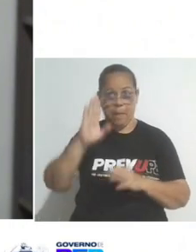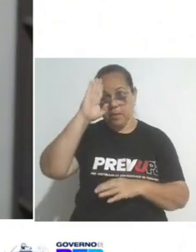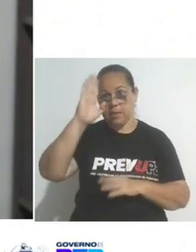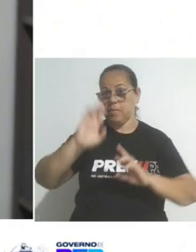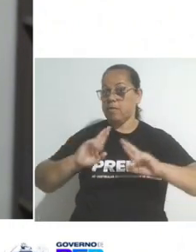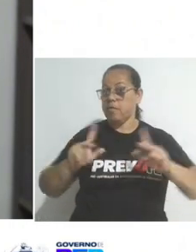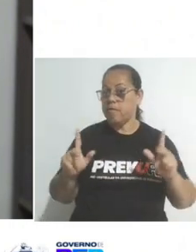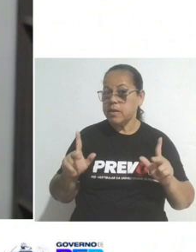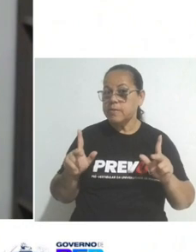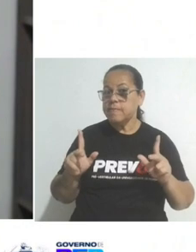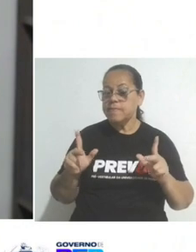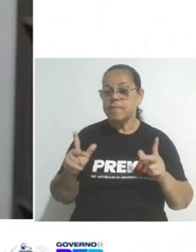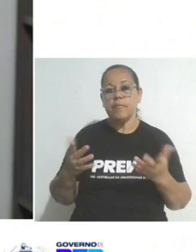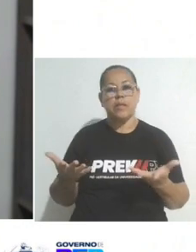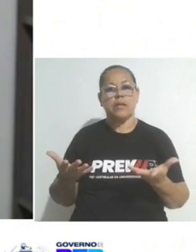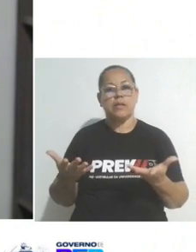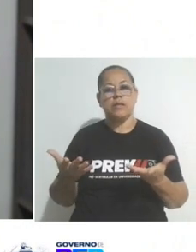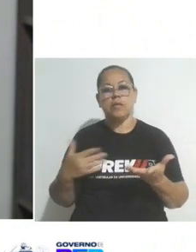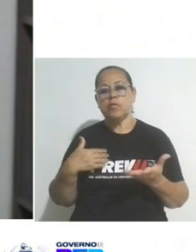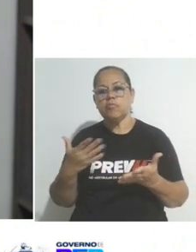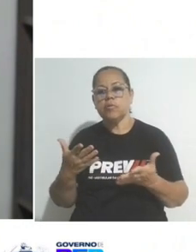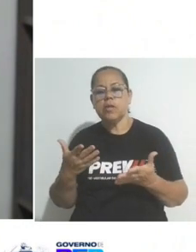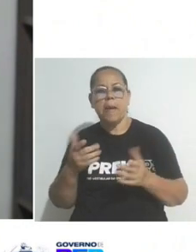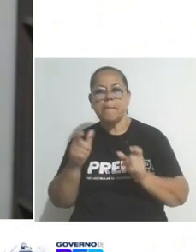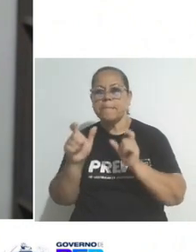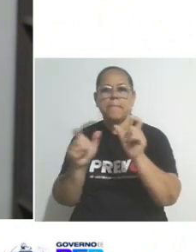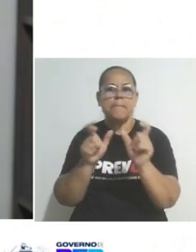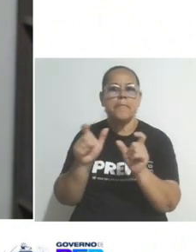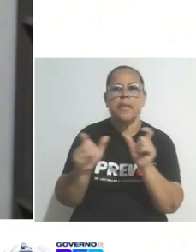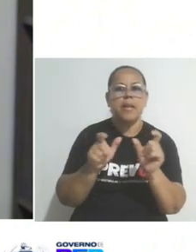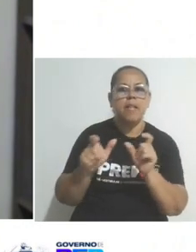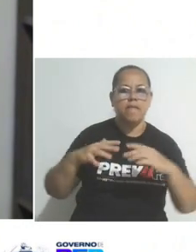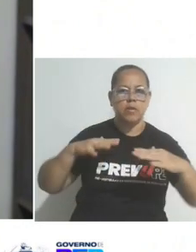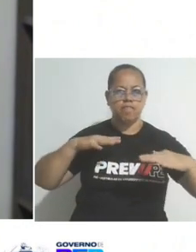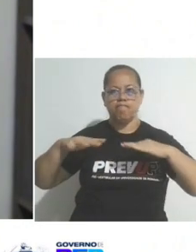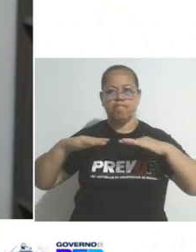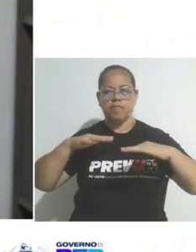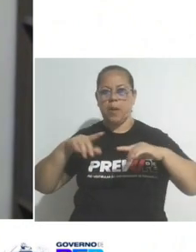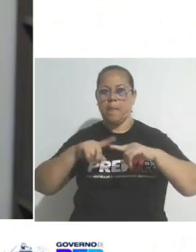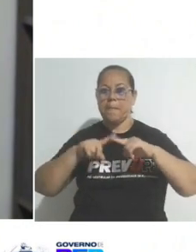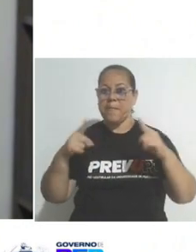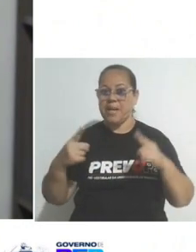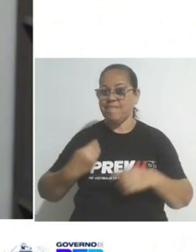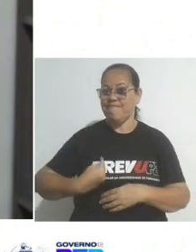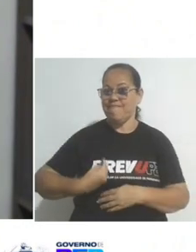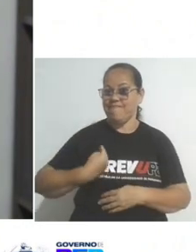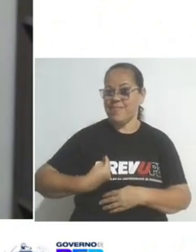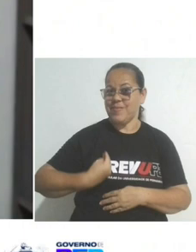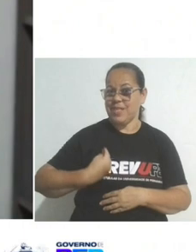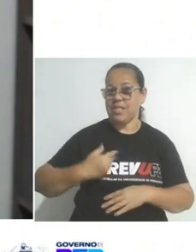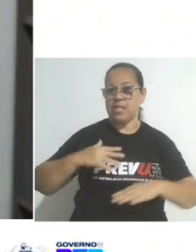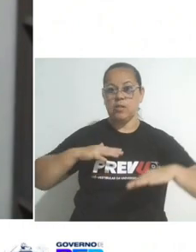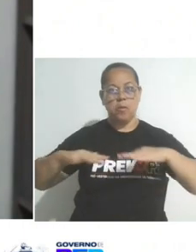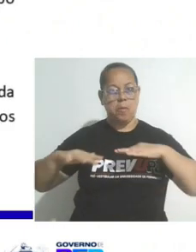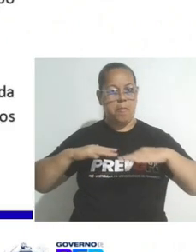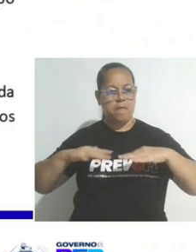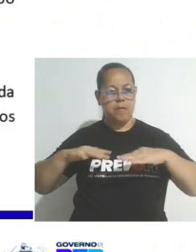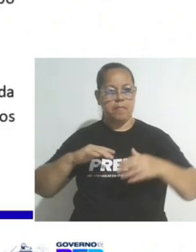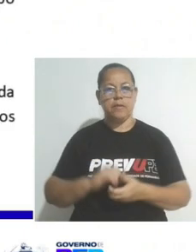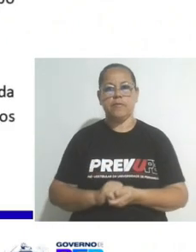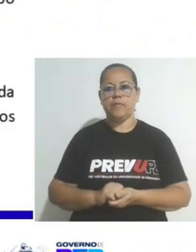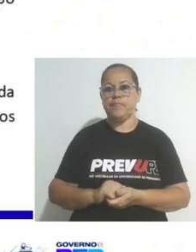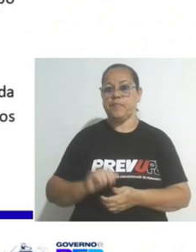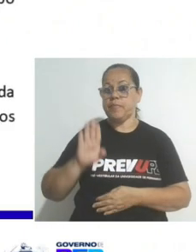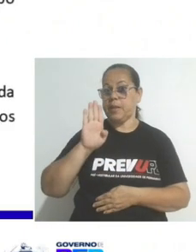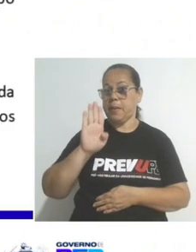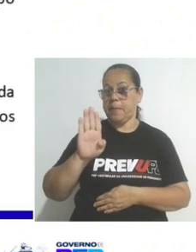outro então não se está tratando de nomenclaturas de movimentos e sim da existência dos movimentos a letra